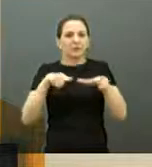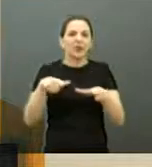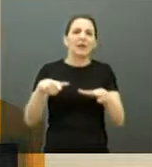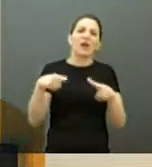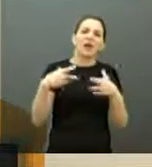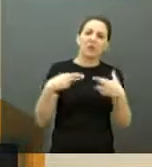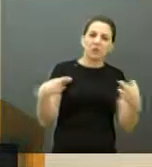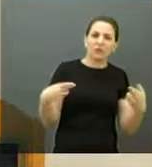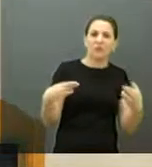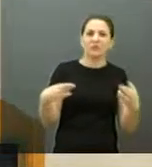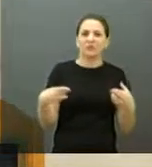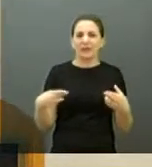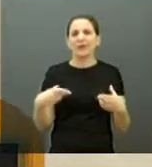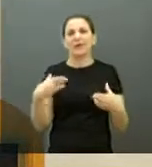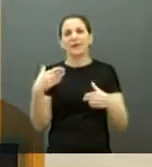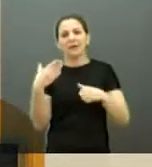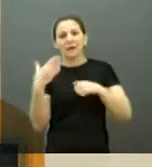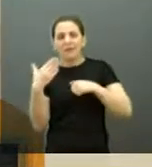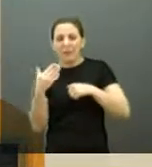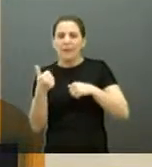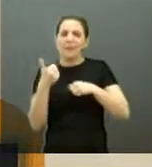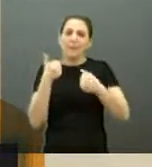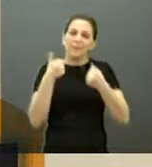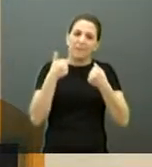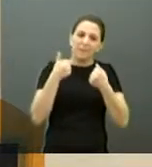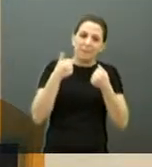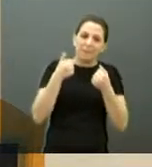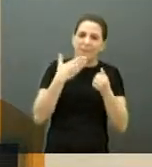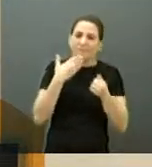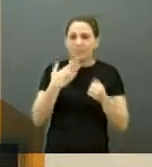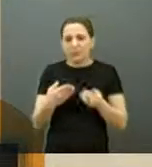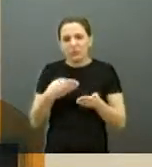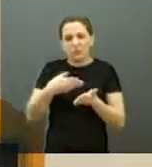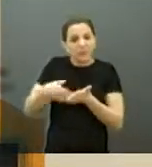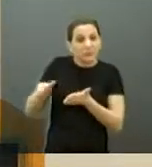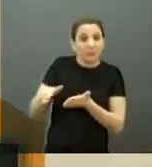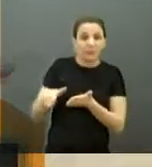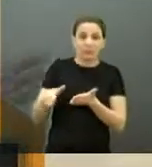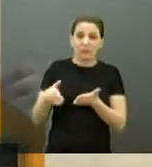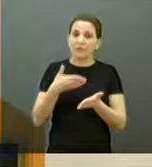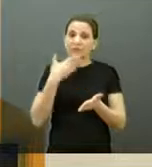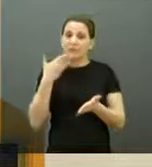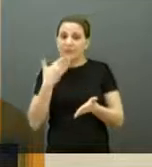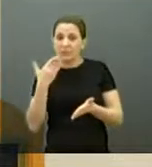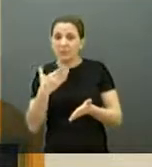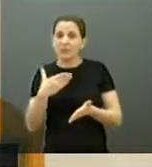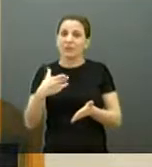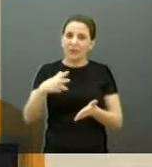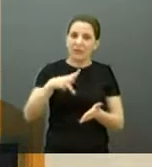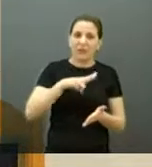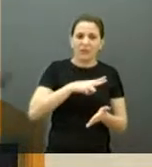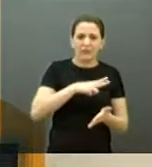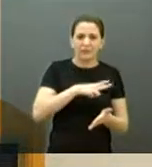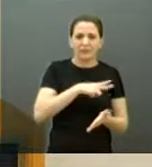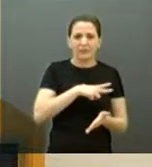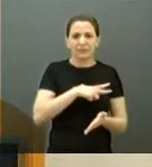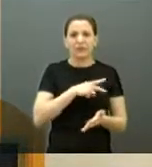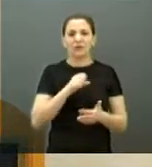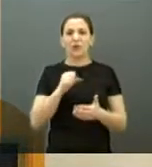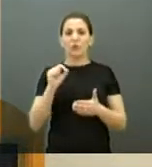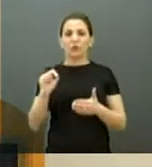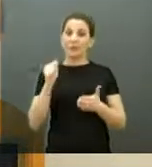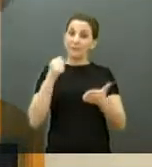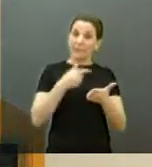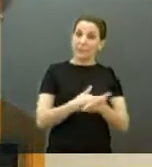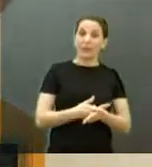agendado, é praticamente pedir para sair. E aí o que é que você pretende com isso? Facilitar um processo de terceirização, de repente, que vai pagar o